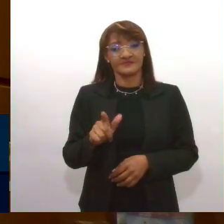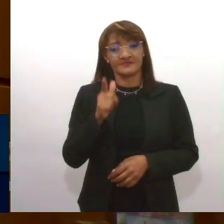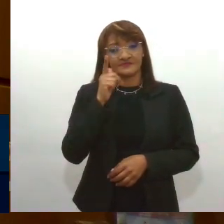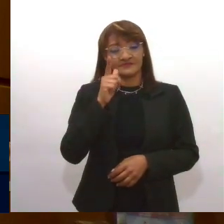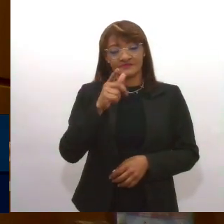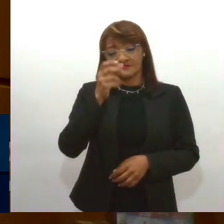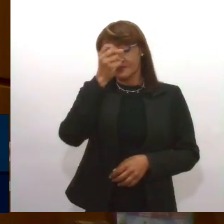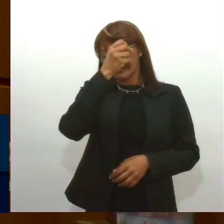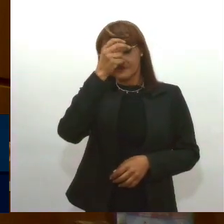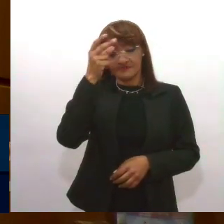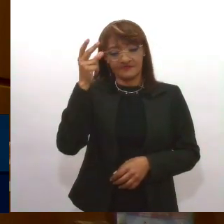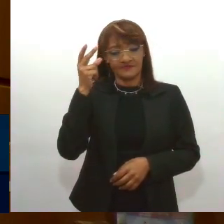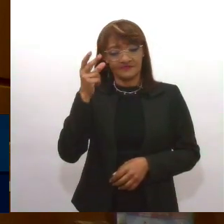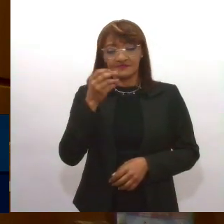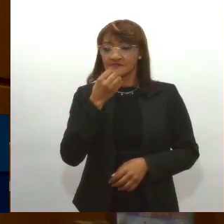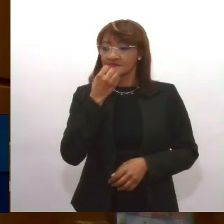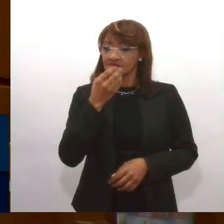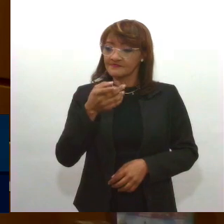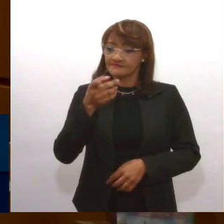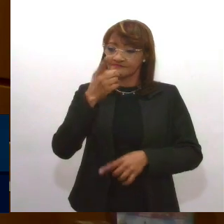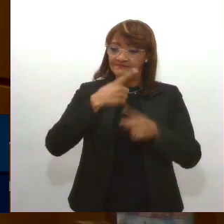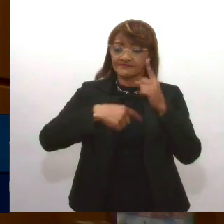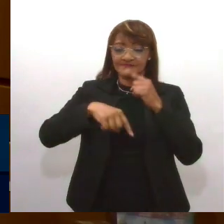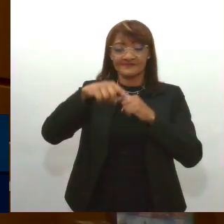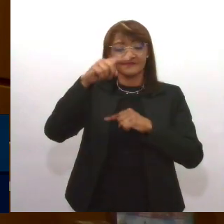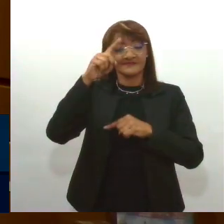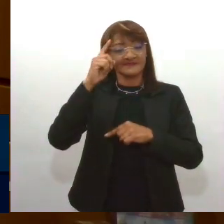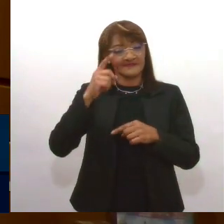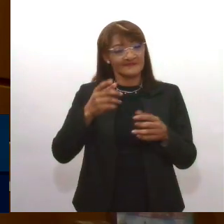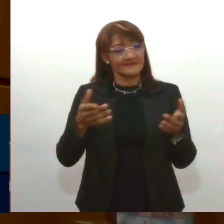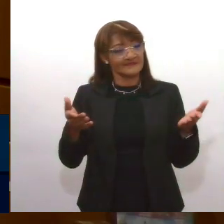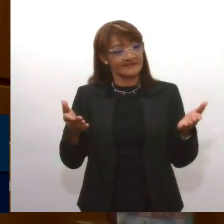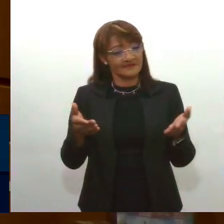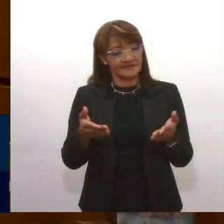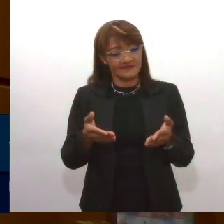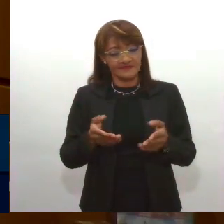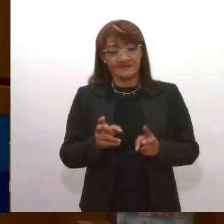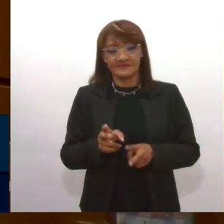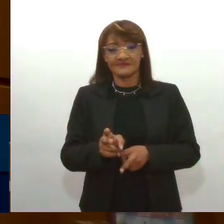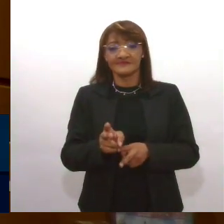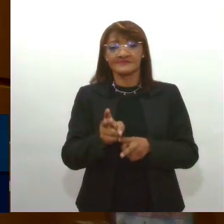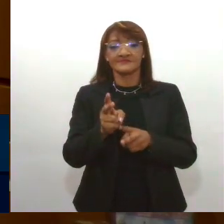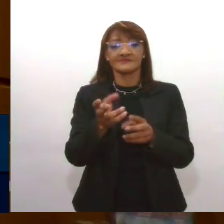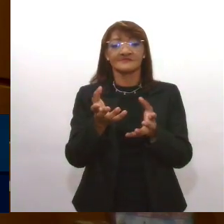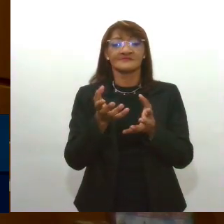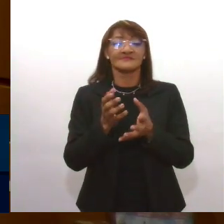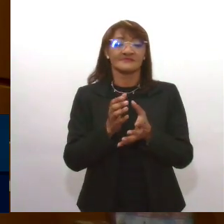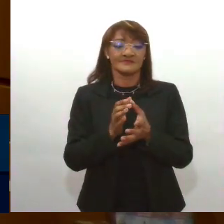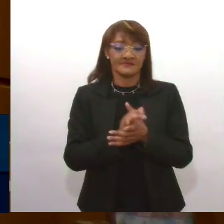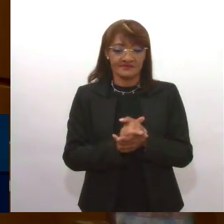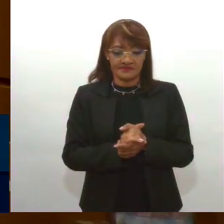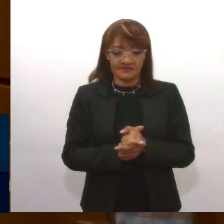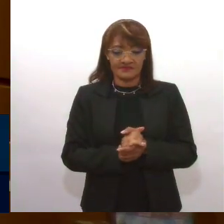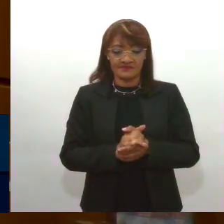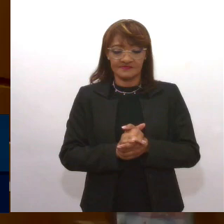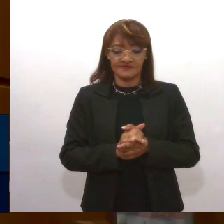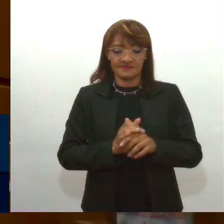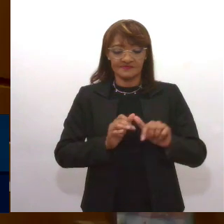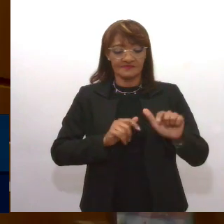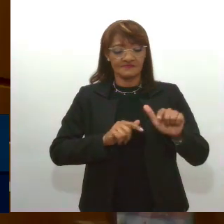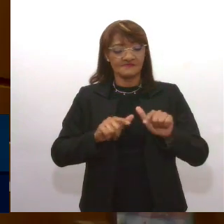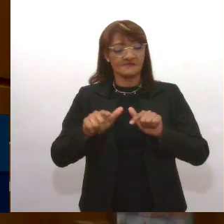nós desejamos aqui que ele dê continuidade ao trabalho que foi desenvolvido durante os